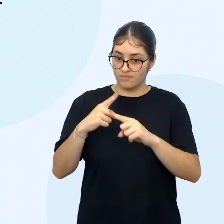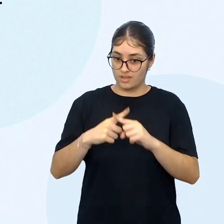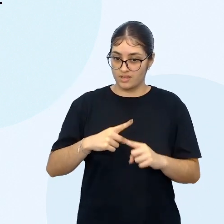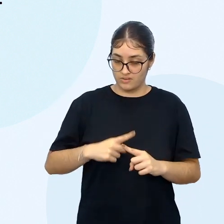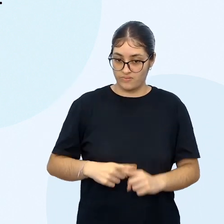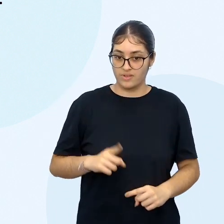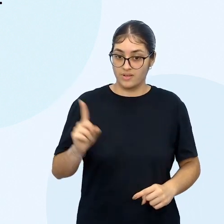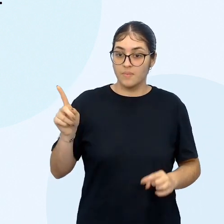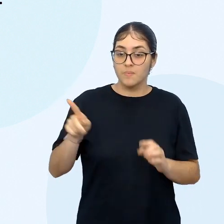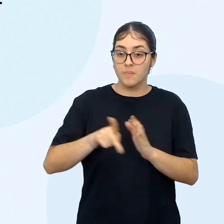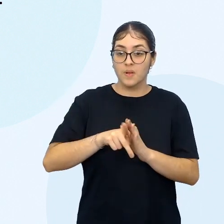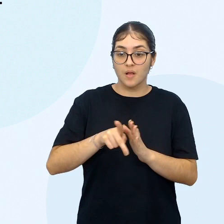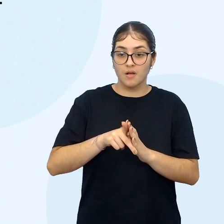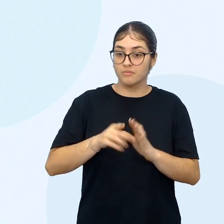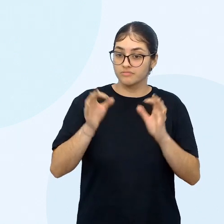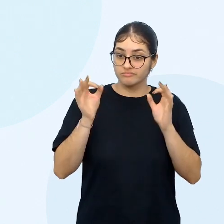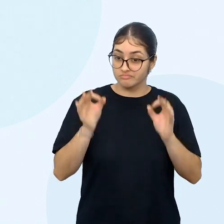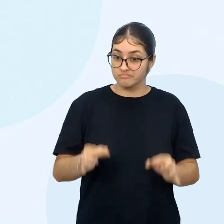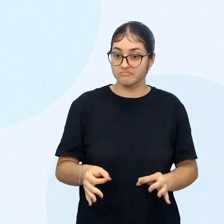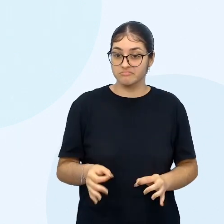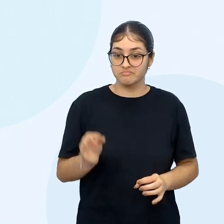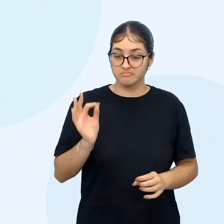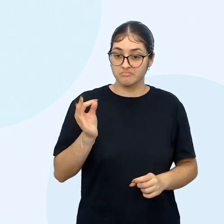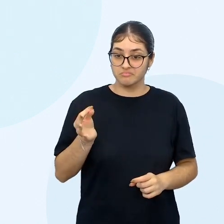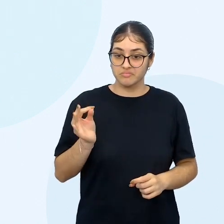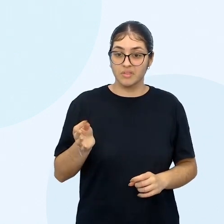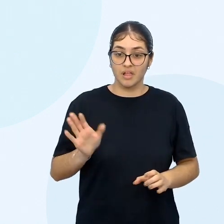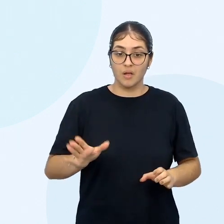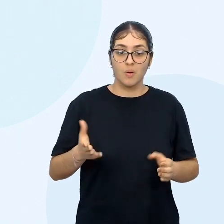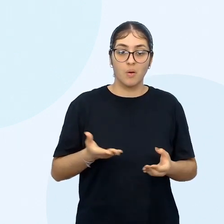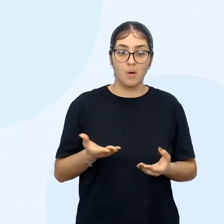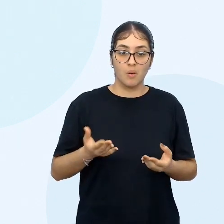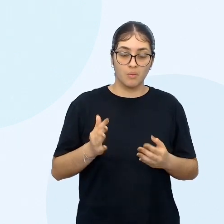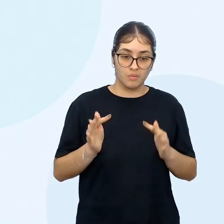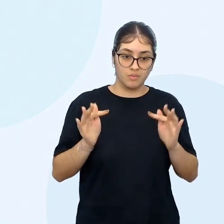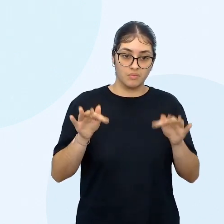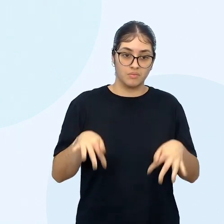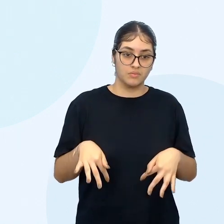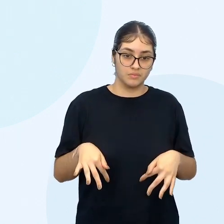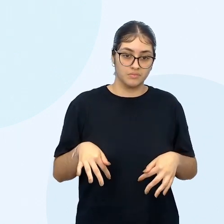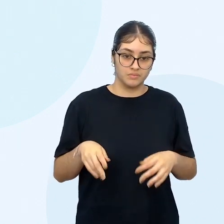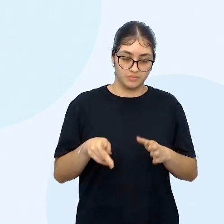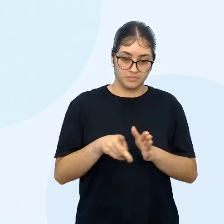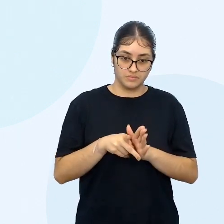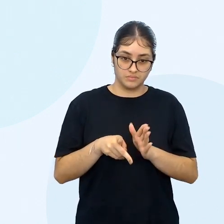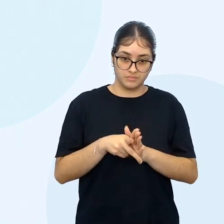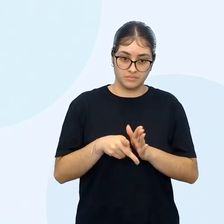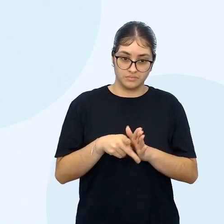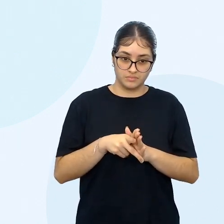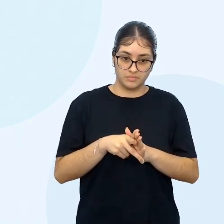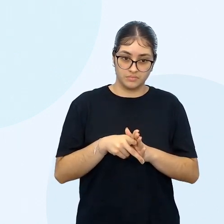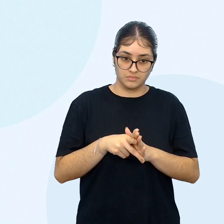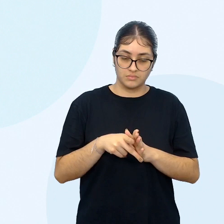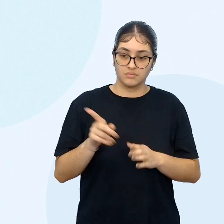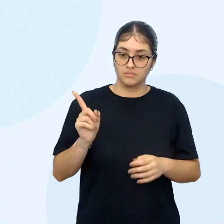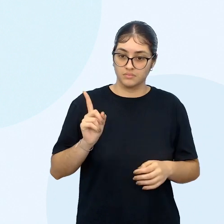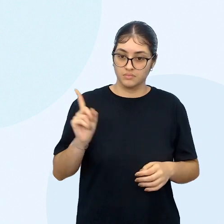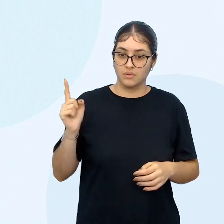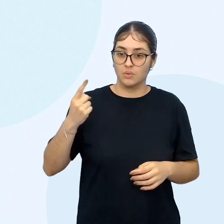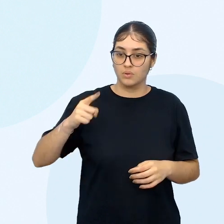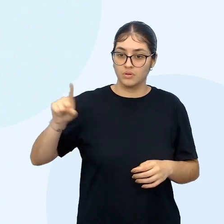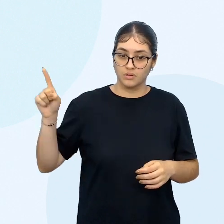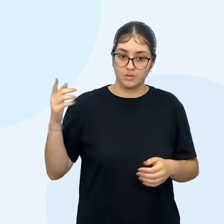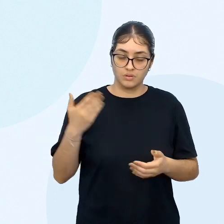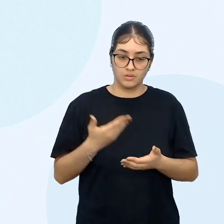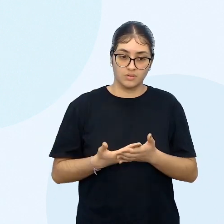vai fazer direto para minha continha. Beleza. Tá bom? E aí, para finalizar, lembrando os alunos, aqui eu coloquei a resposta da última aula. Tá. Então, se você já viu a última aula,